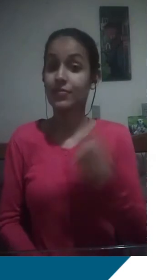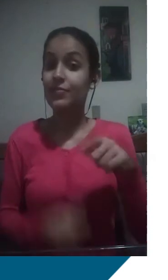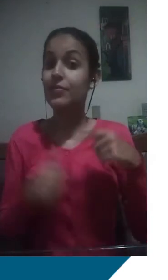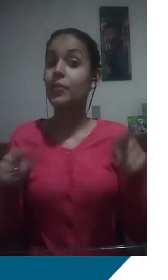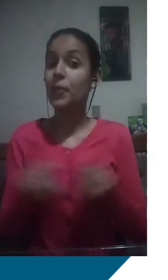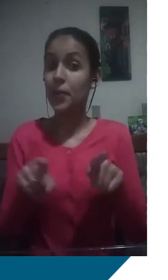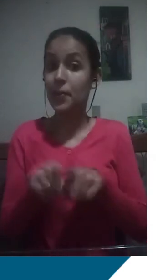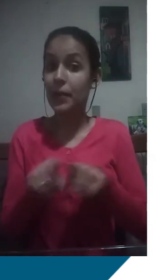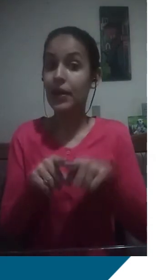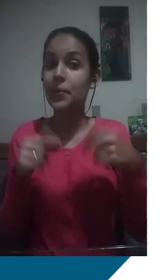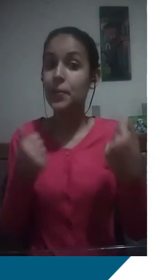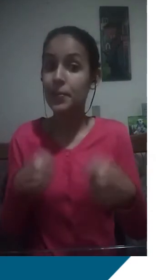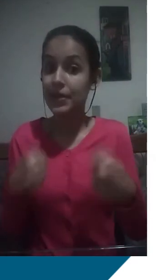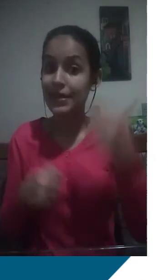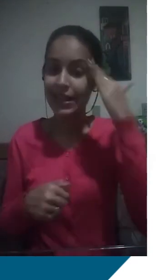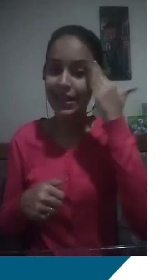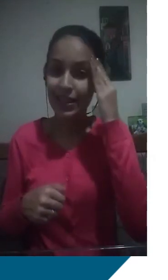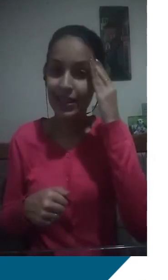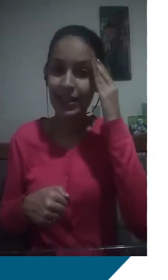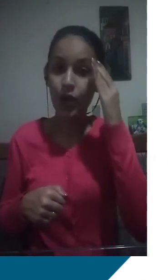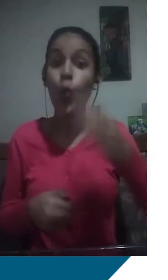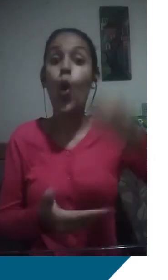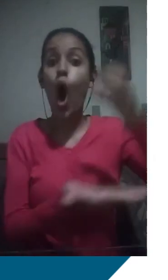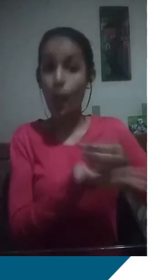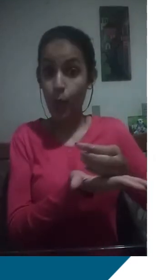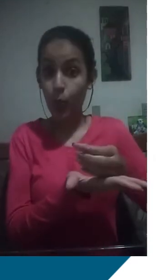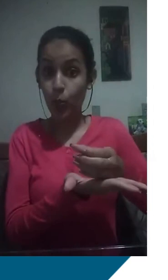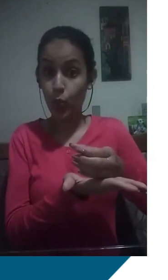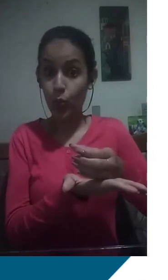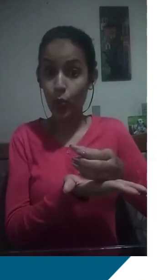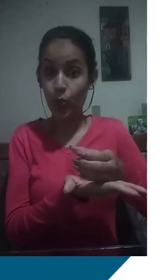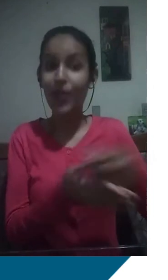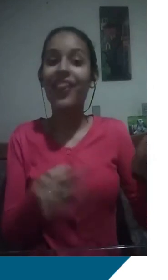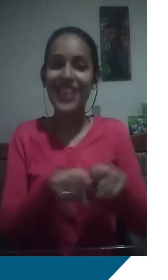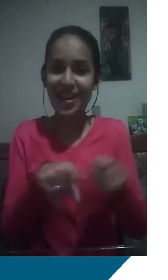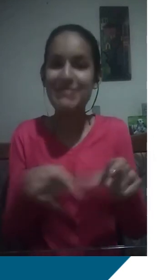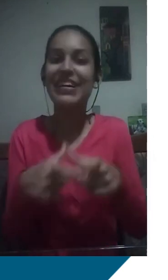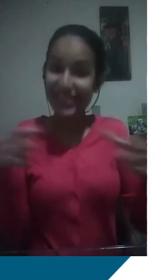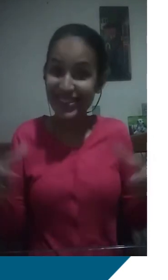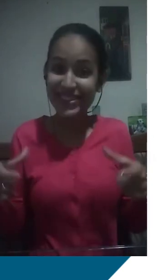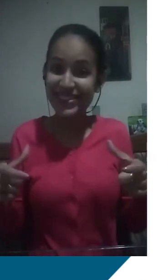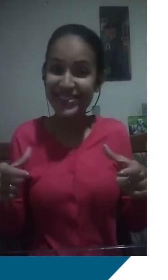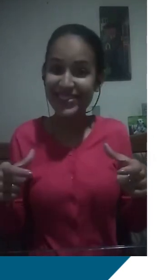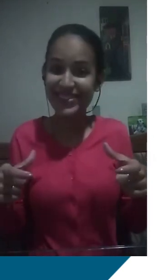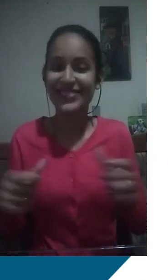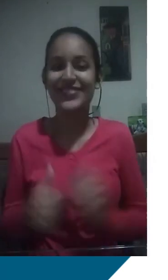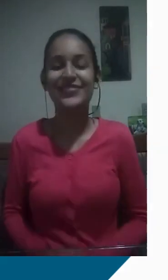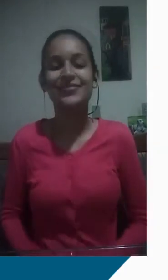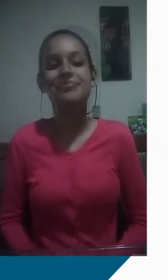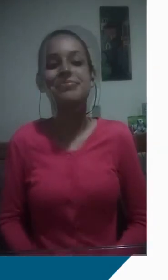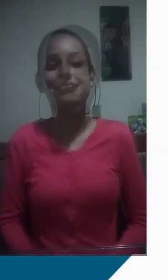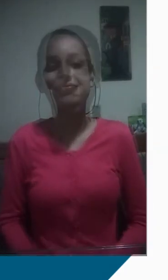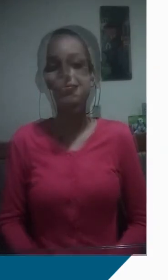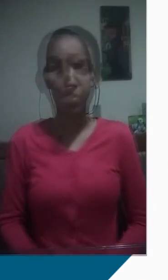Tá? Então, antes, ele comportava um volume menor do que ele comporta agora, depois de ser aquecido.